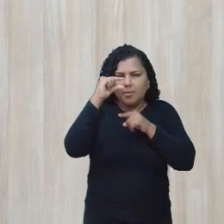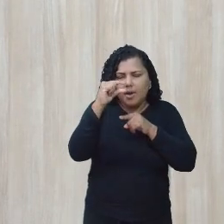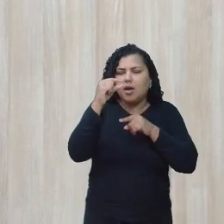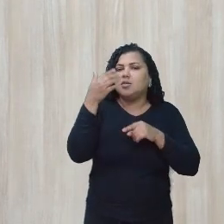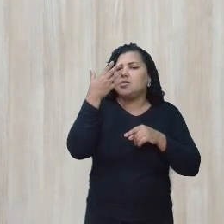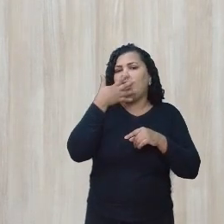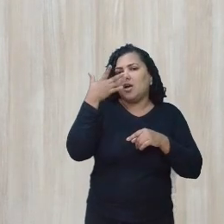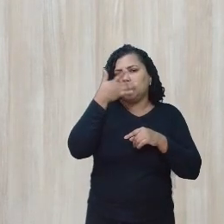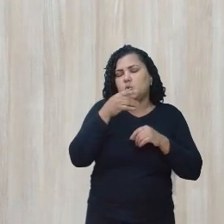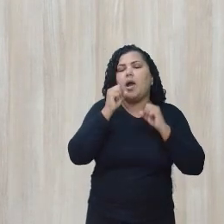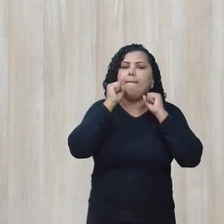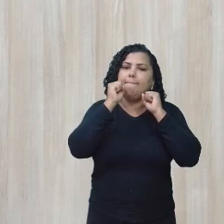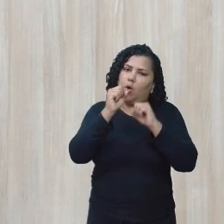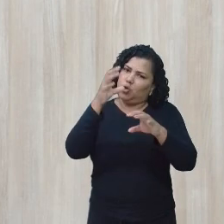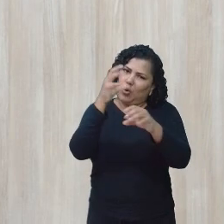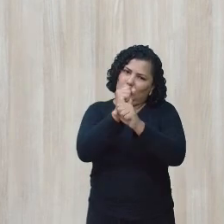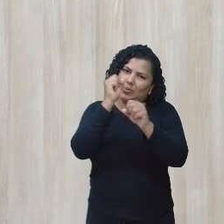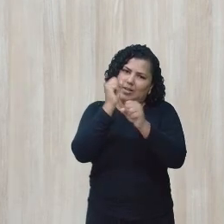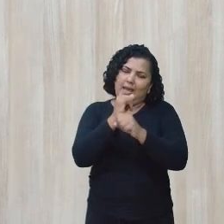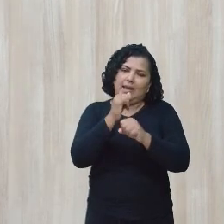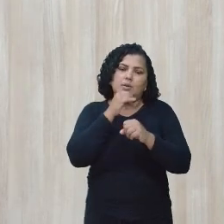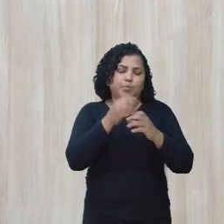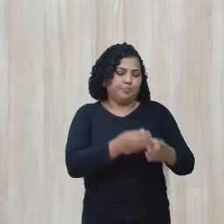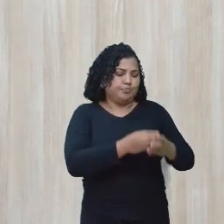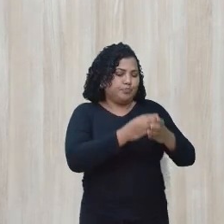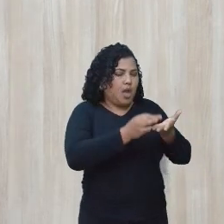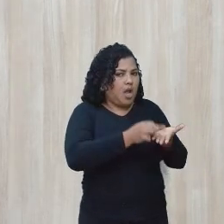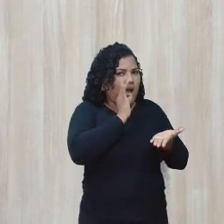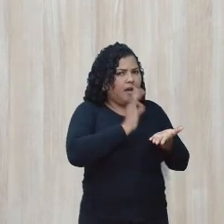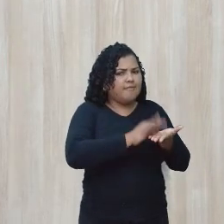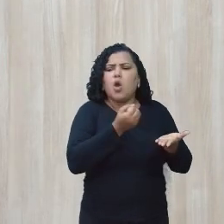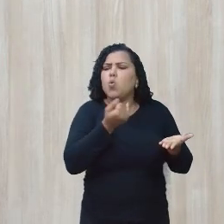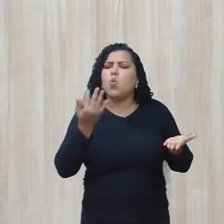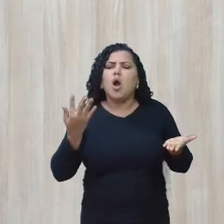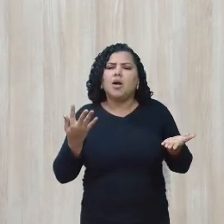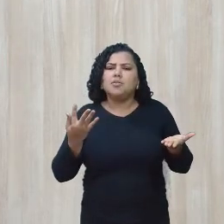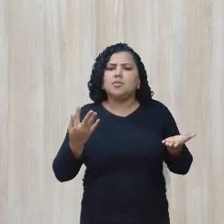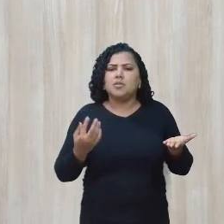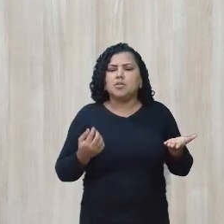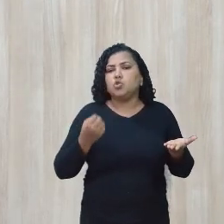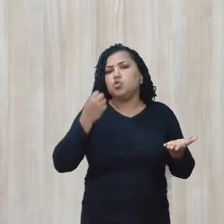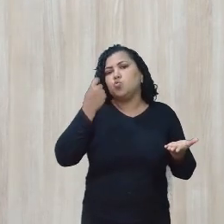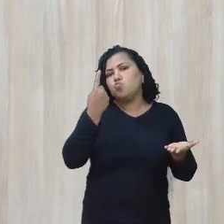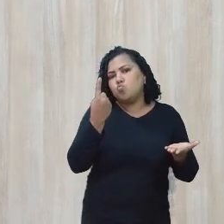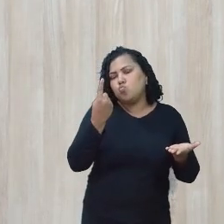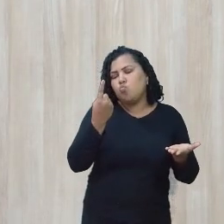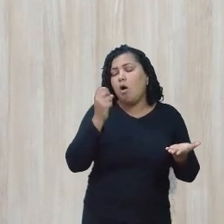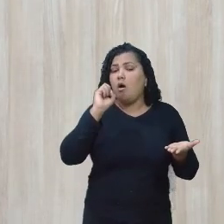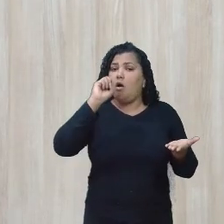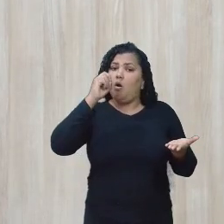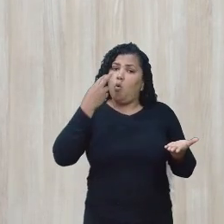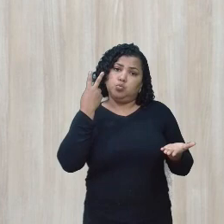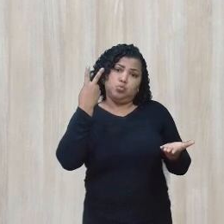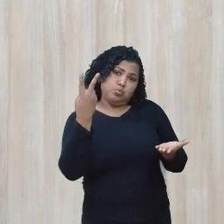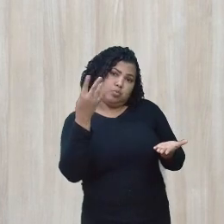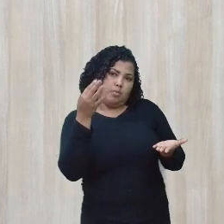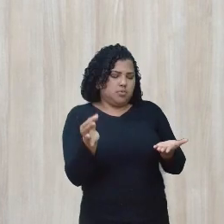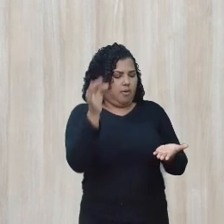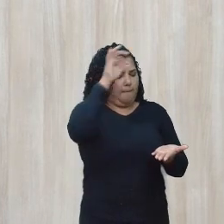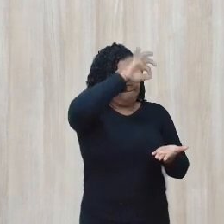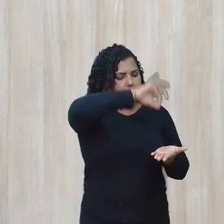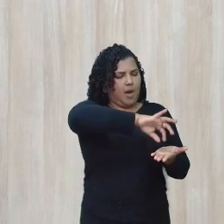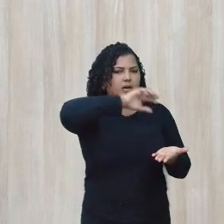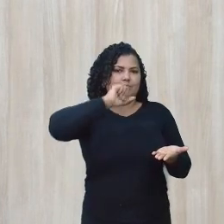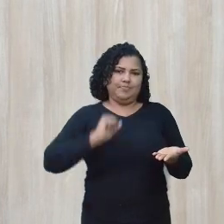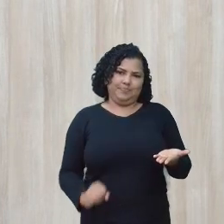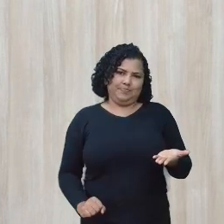o açúcar é contável. Você pede um café, quanto de açúcar você quer? Bote somente uma pedrinha de açúcar, aí a pessoa bota uma